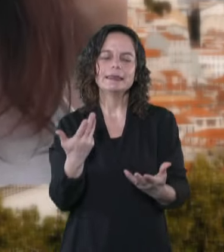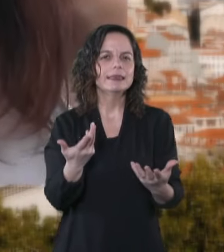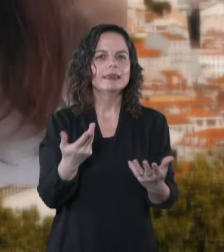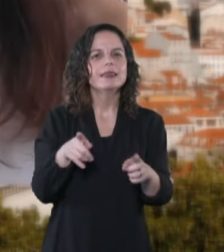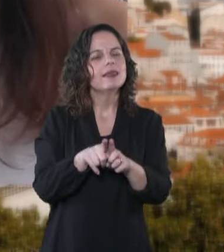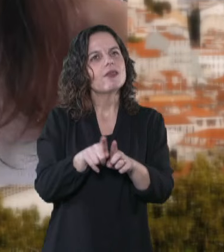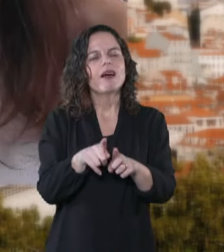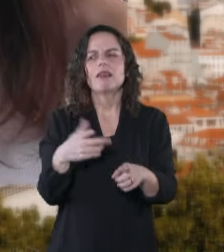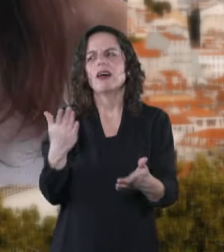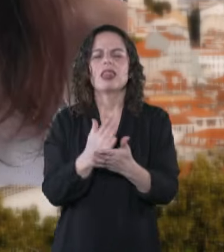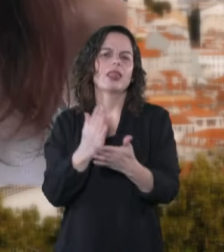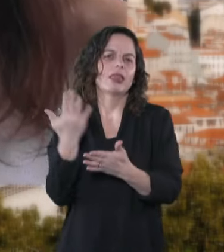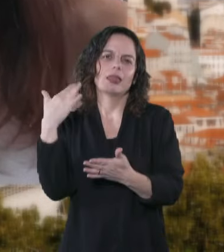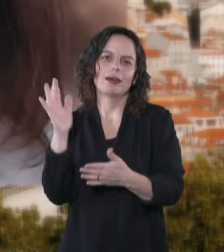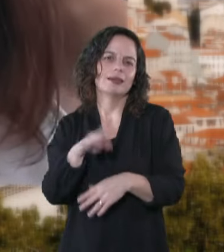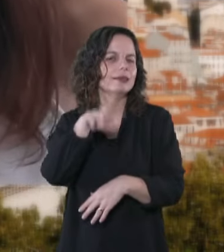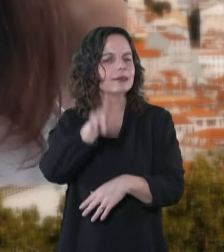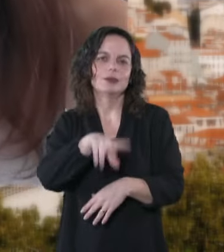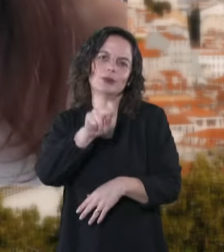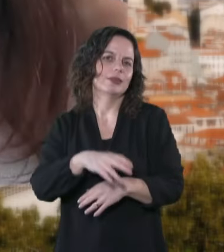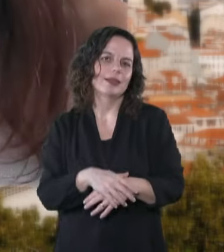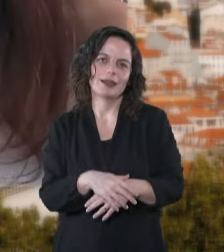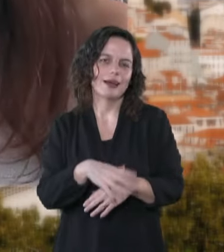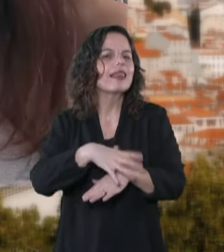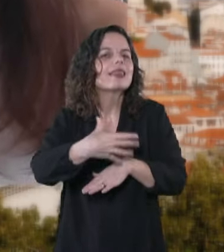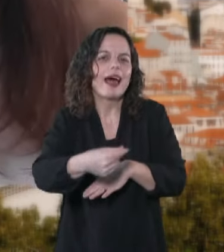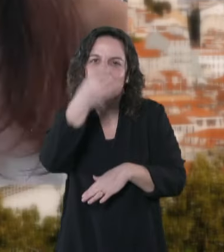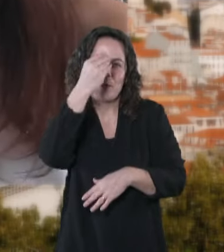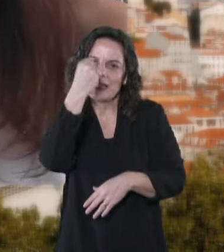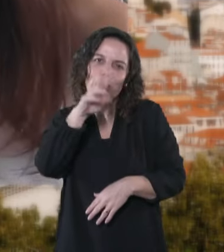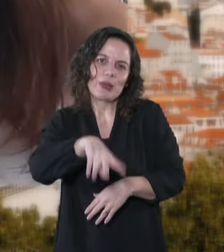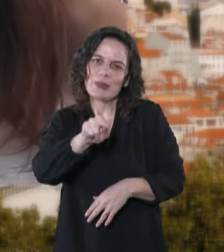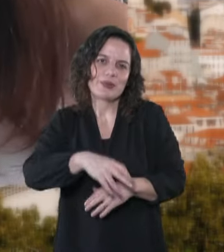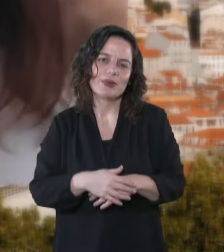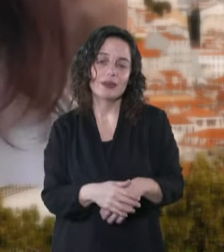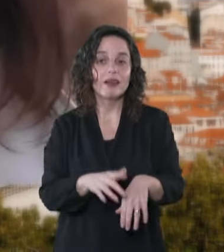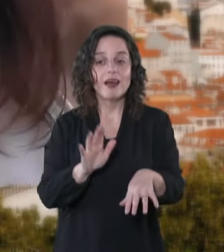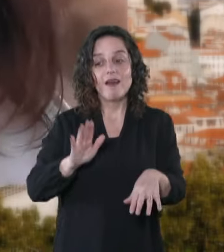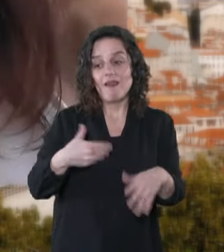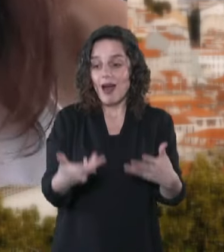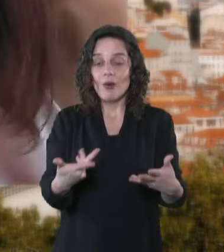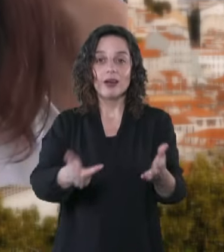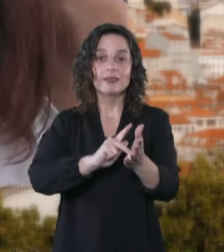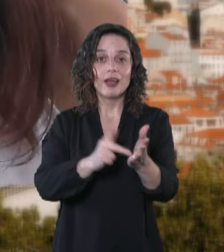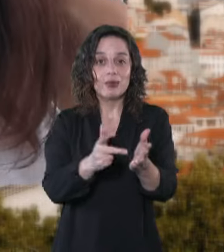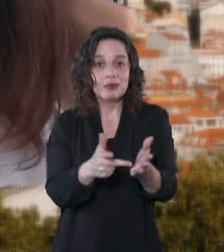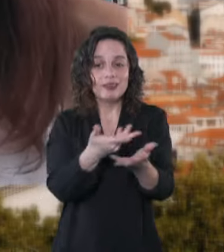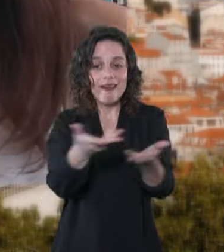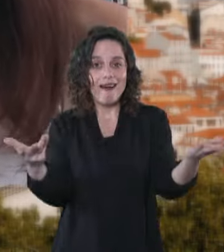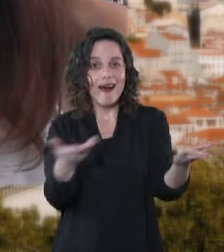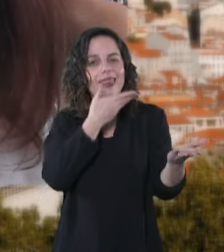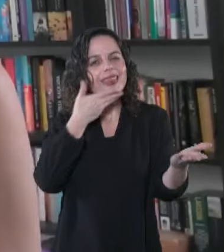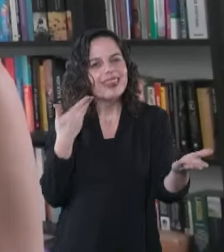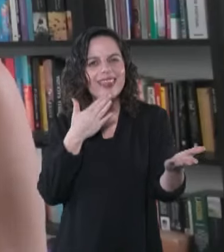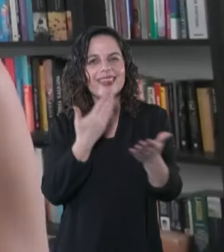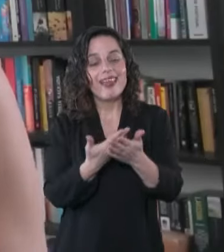nunca é tarde demais para fazer, para aprender. E o fato de hoje em dia termos tecnologias que nos permitem, por exemplo, como no meu caso, estar a